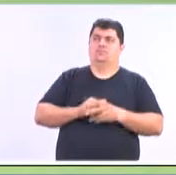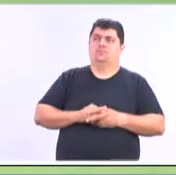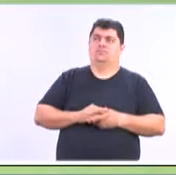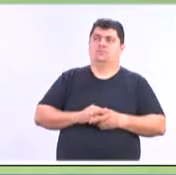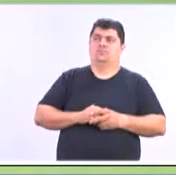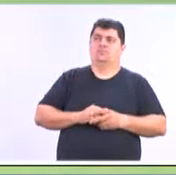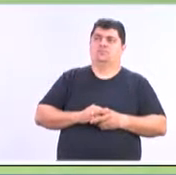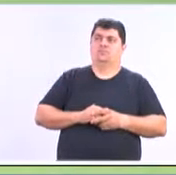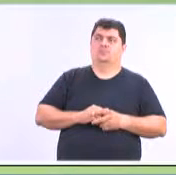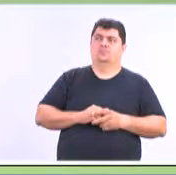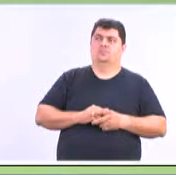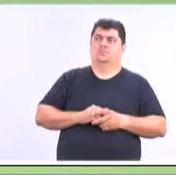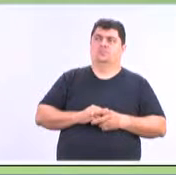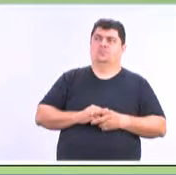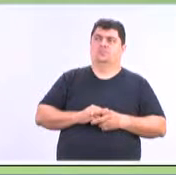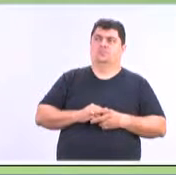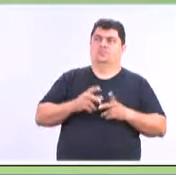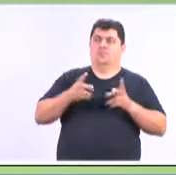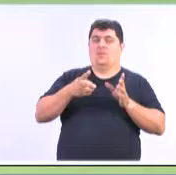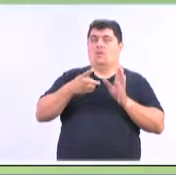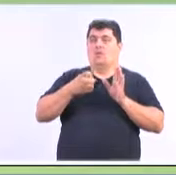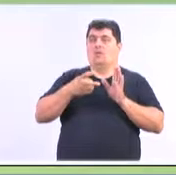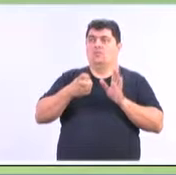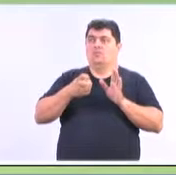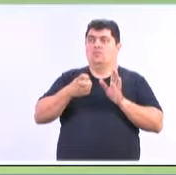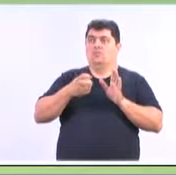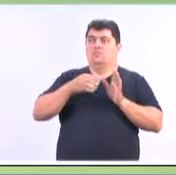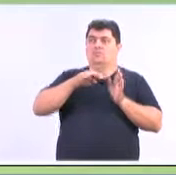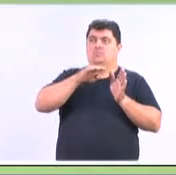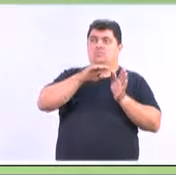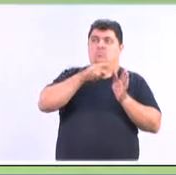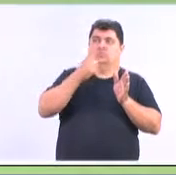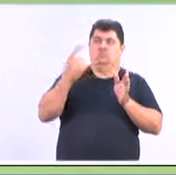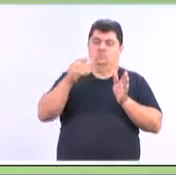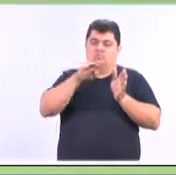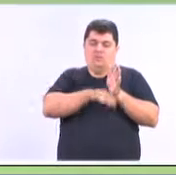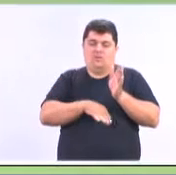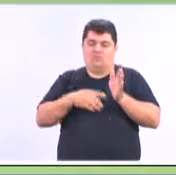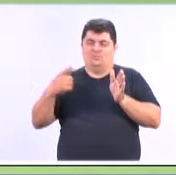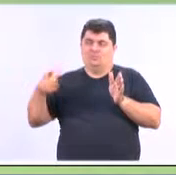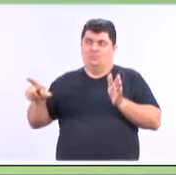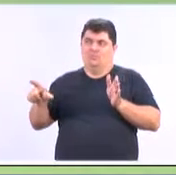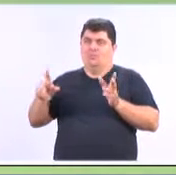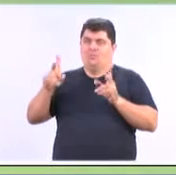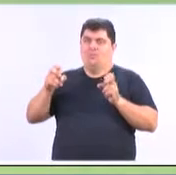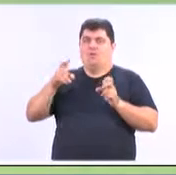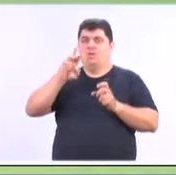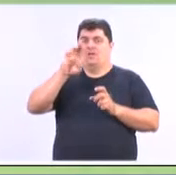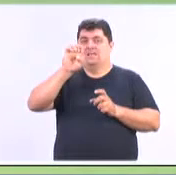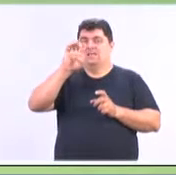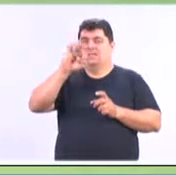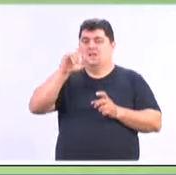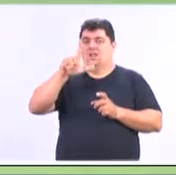menos as deduções, é igual ao quê? Pego isso menos isso aqui é igual a minha receita